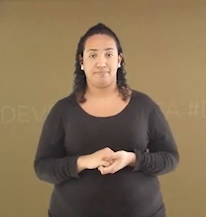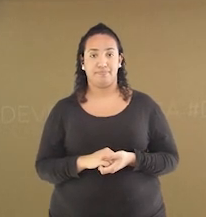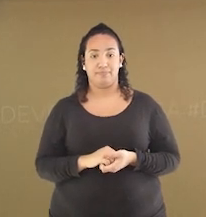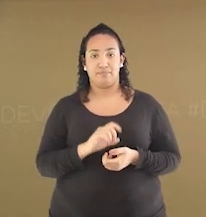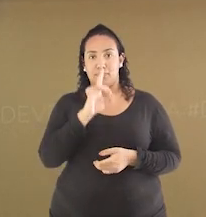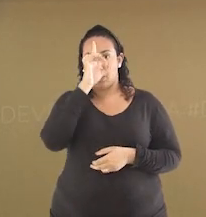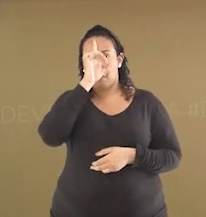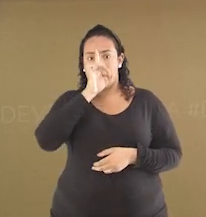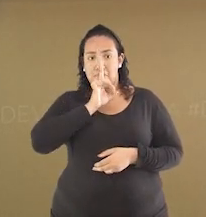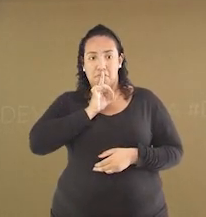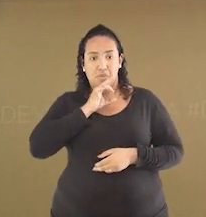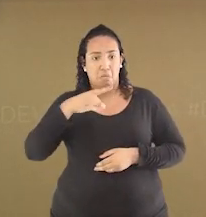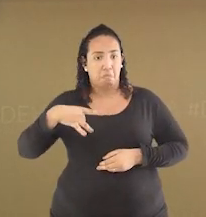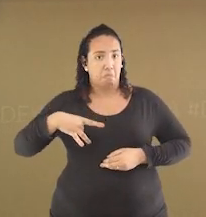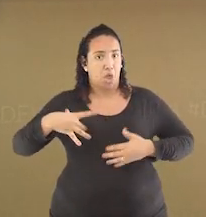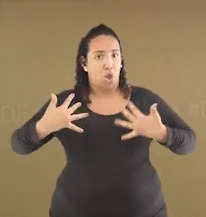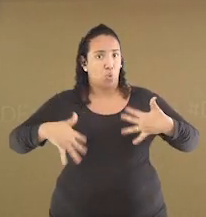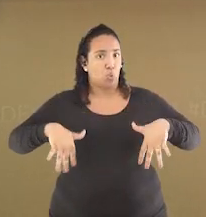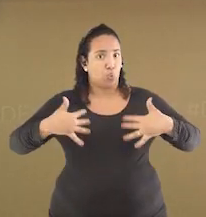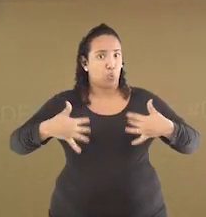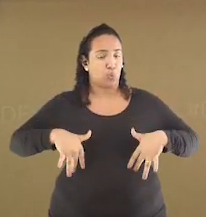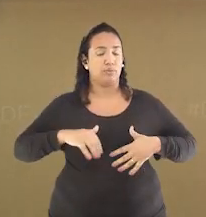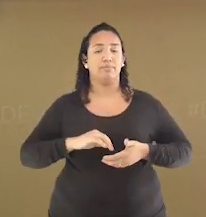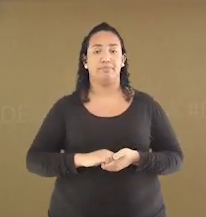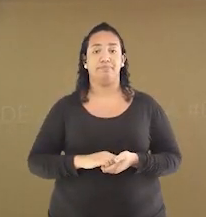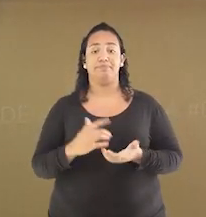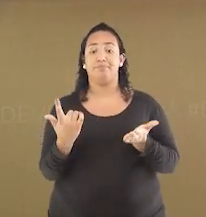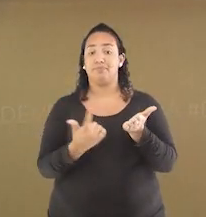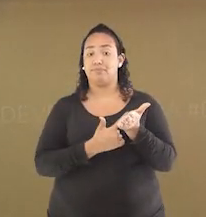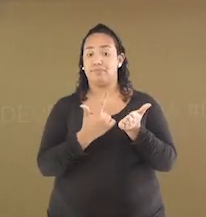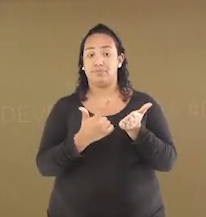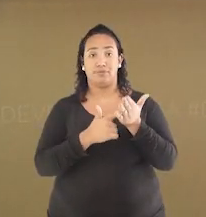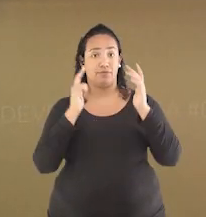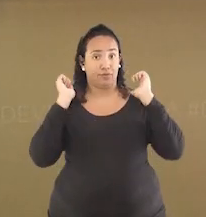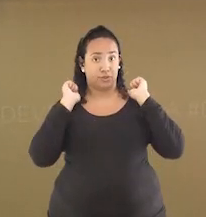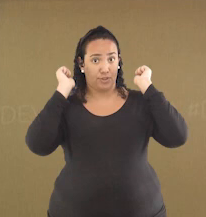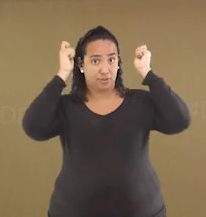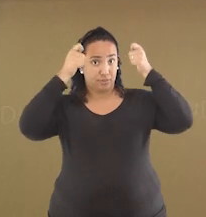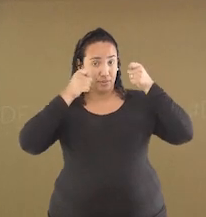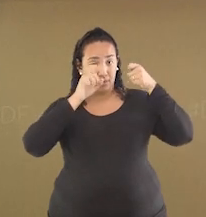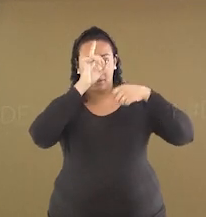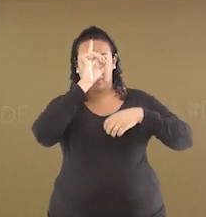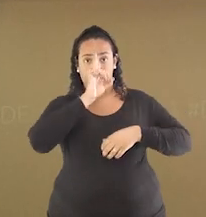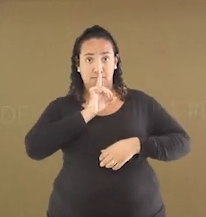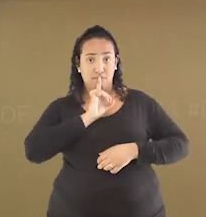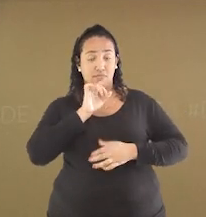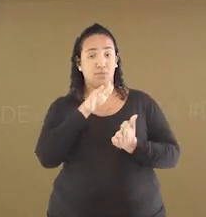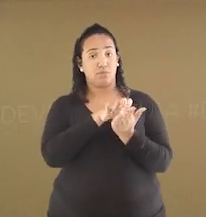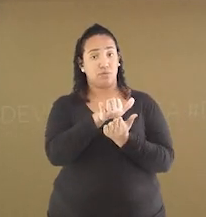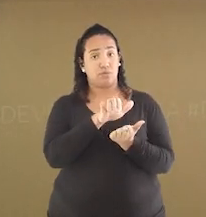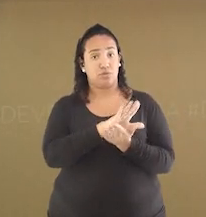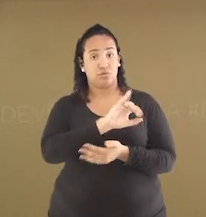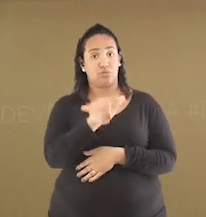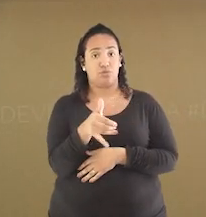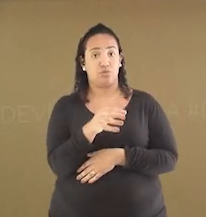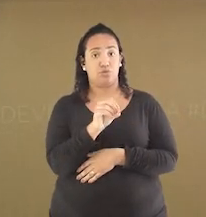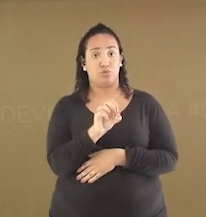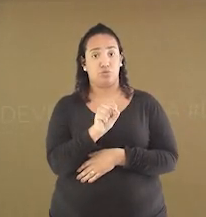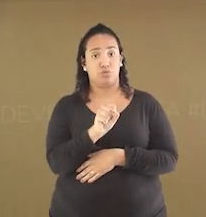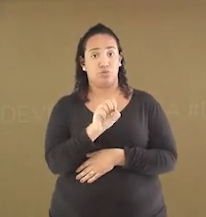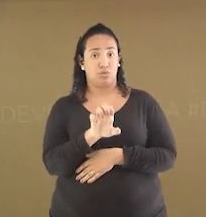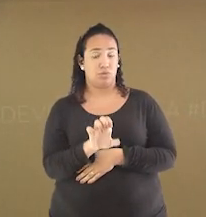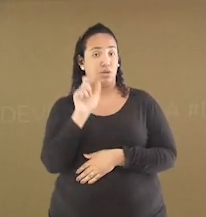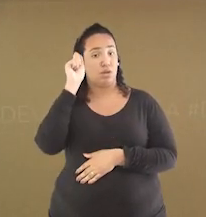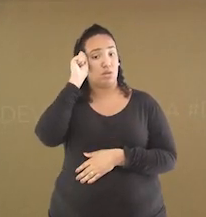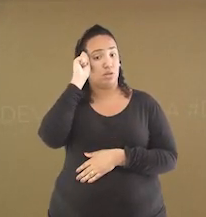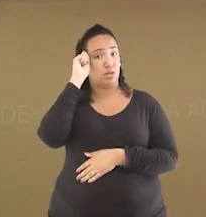Amarela de Medo. O livro Chapeuzinho Amarelo é da editora José Olímpio, foi escrito